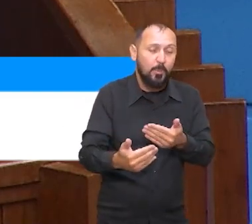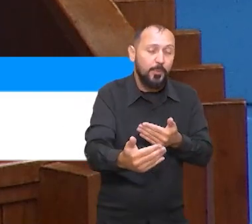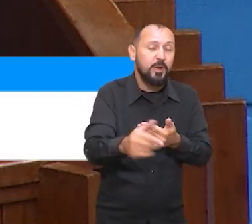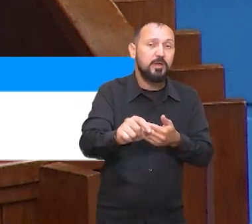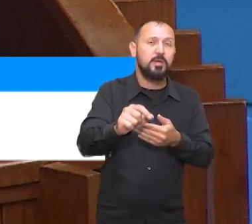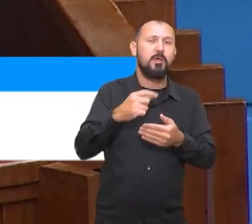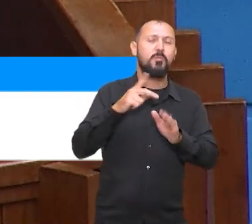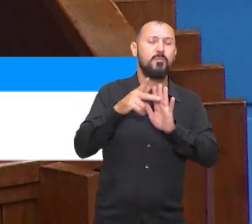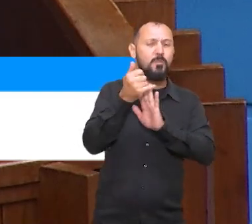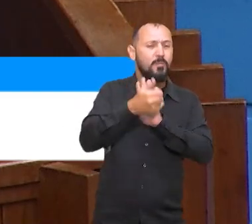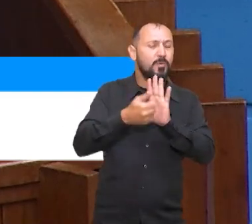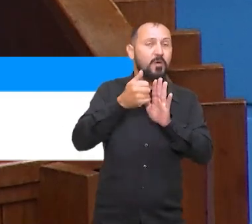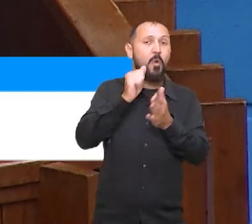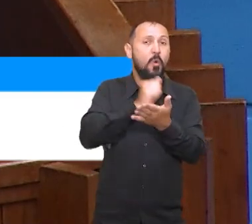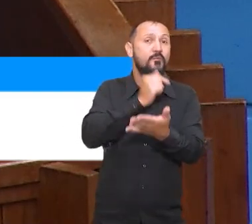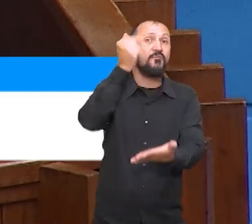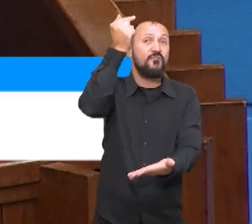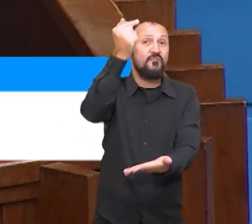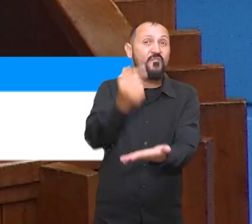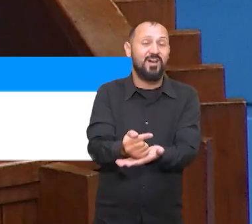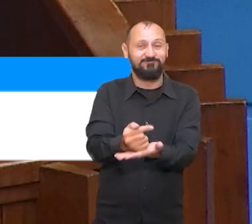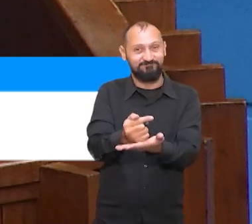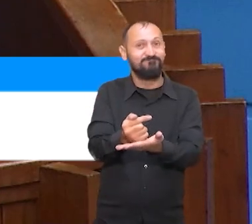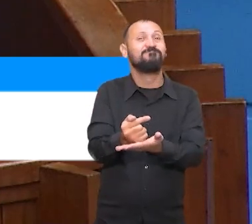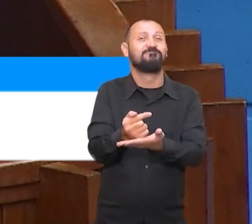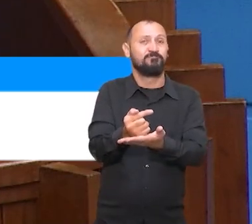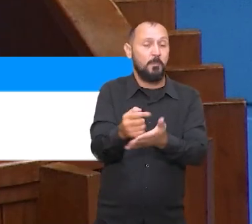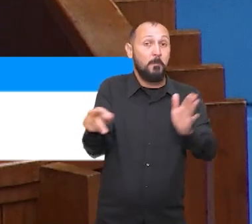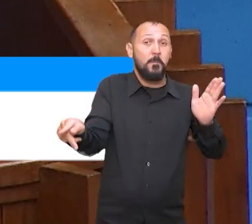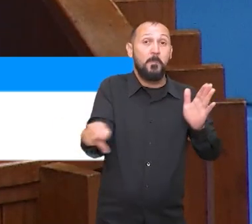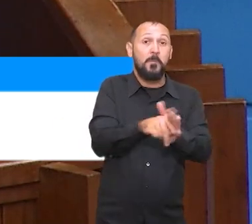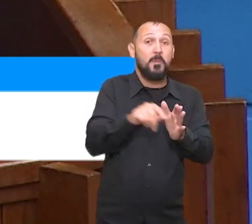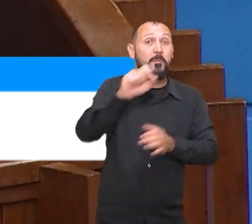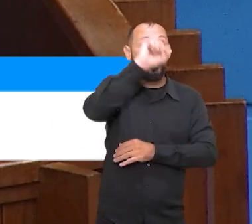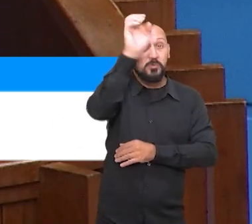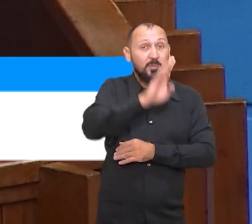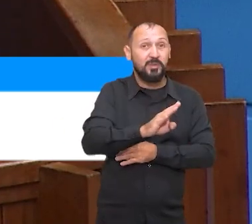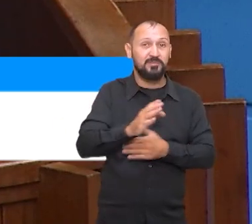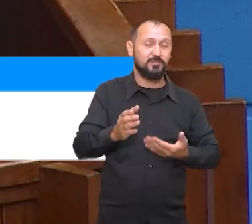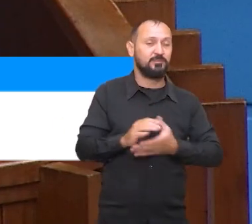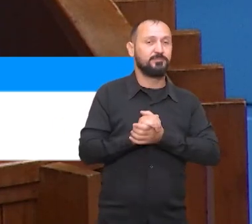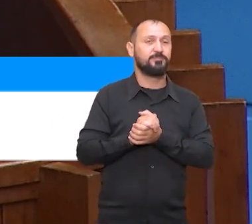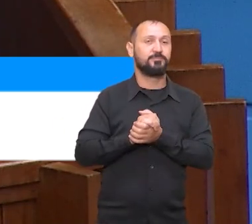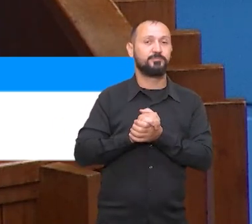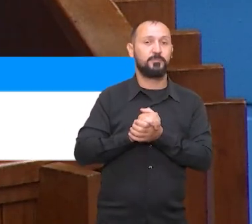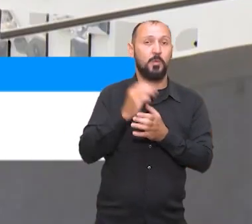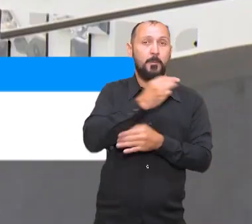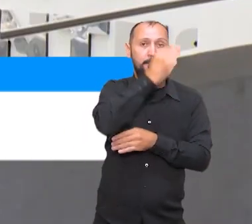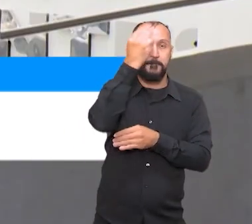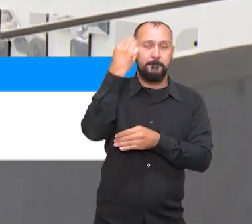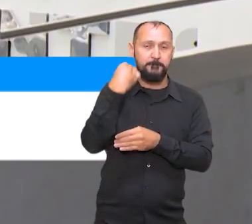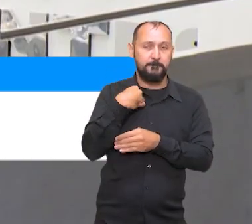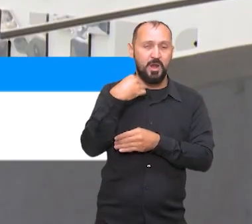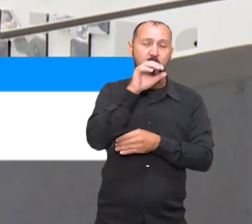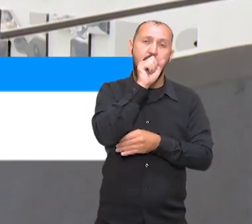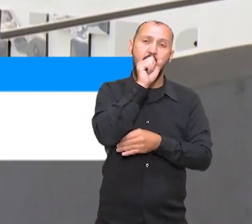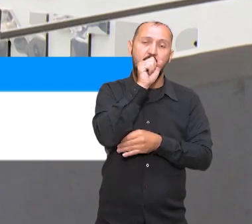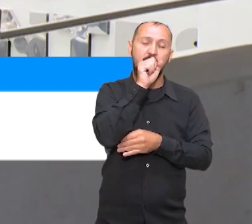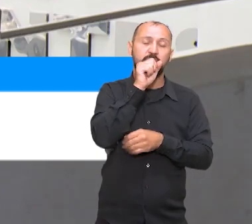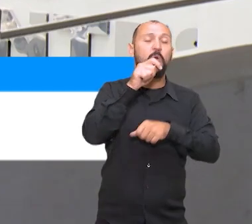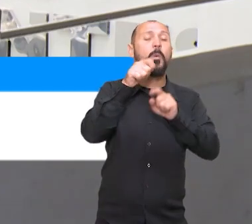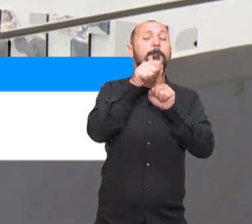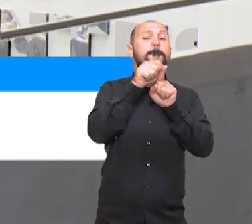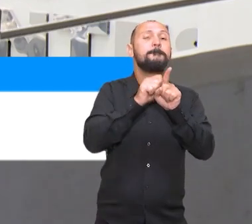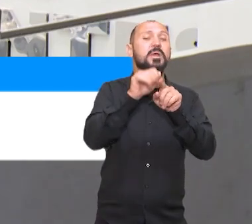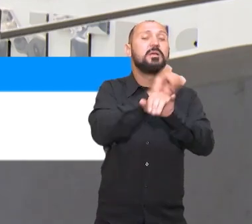oficialmente. Esse ano é um projeto oficial da República Federativa do Brasil. O Maio Laranja é um mês